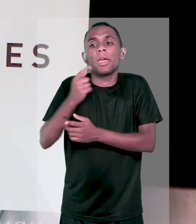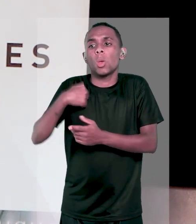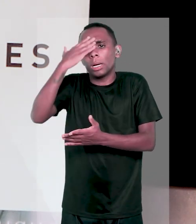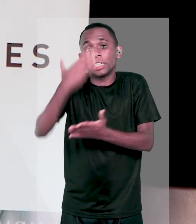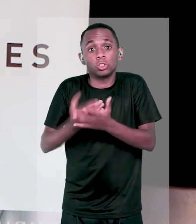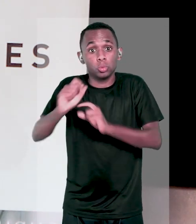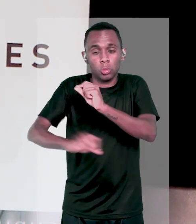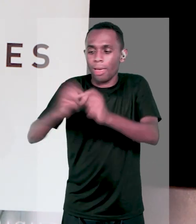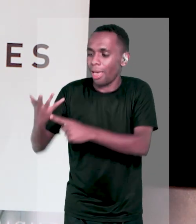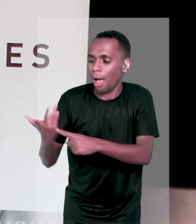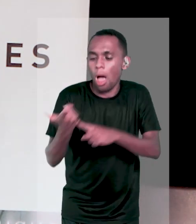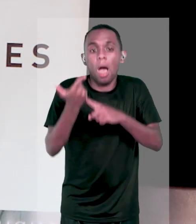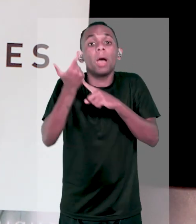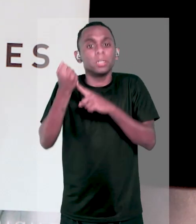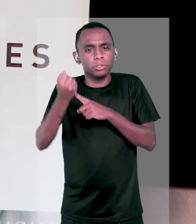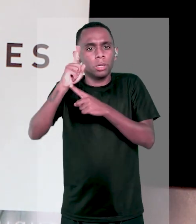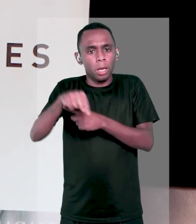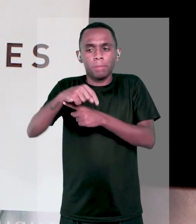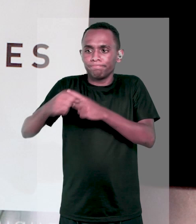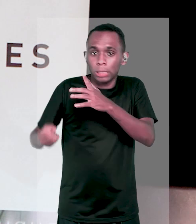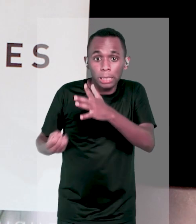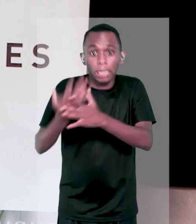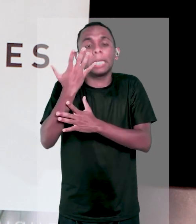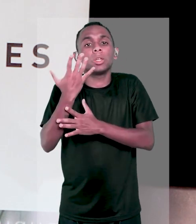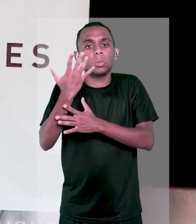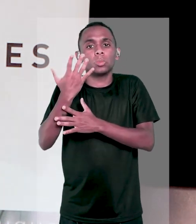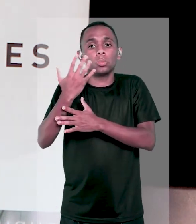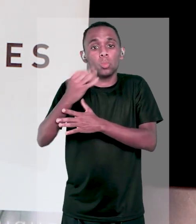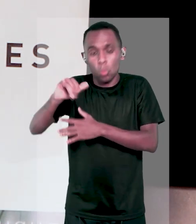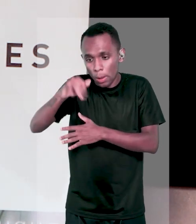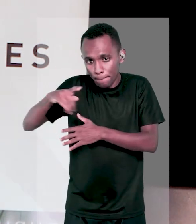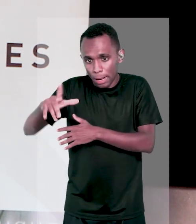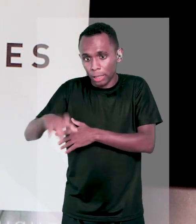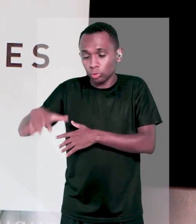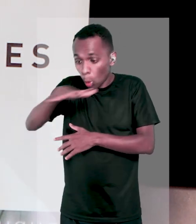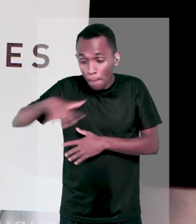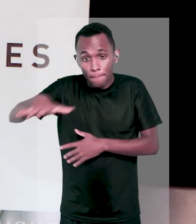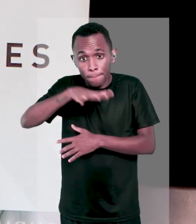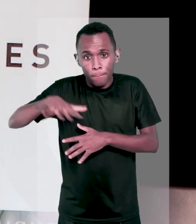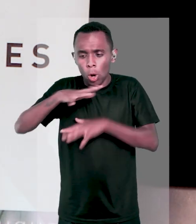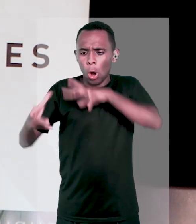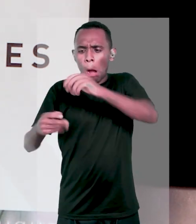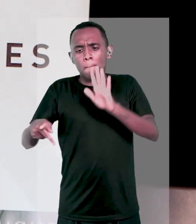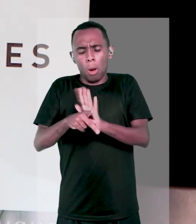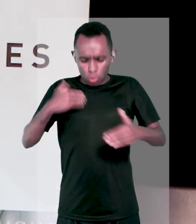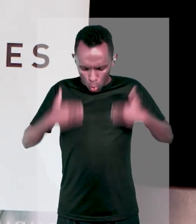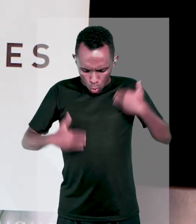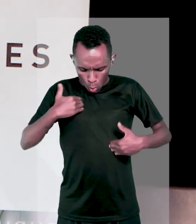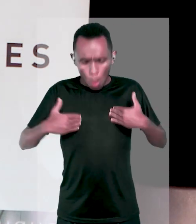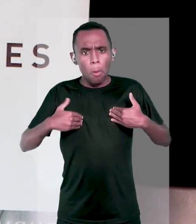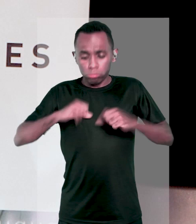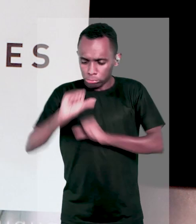fabricadora da obra mas que serve também para o espectador cuja melhor demarcha a mais profícua a